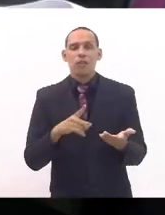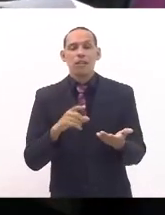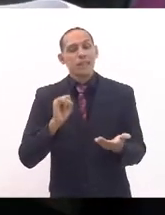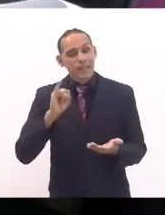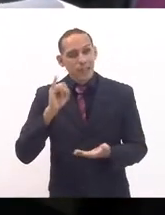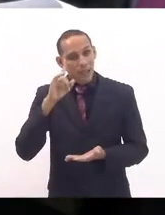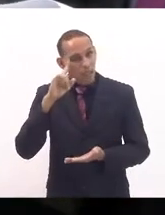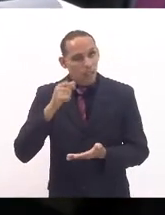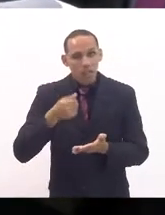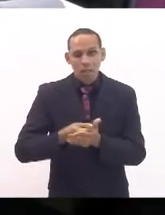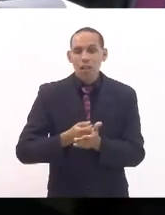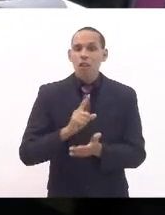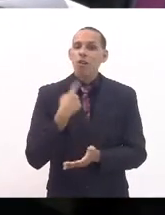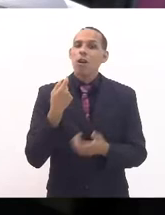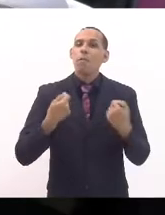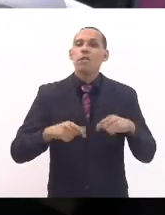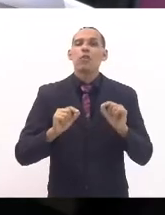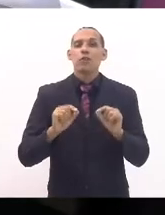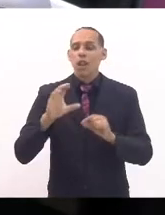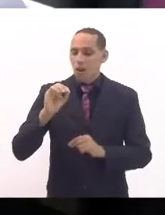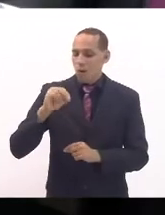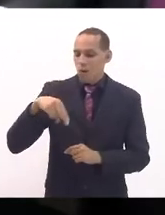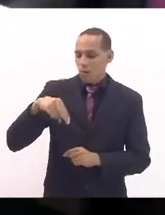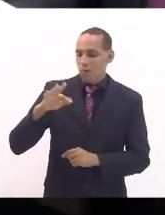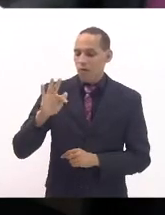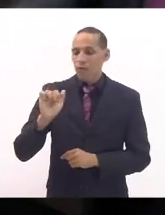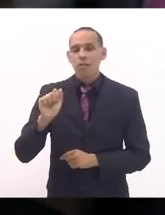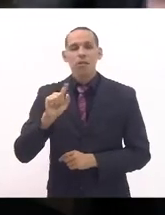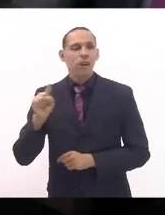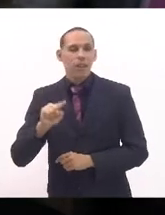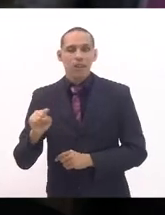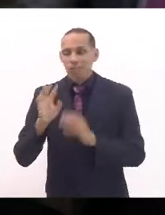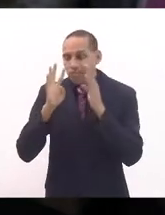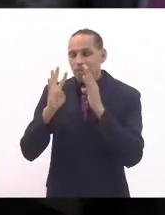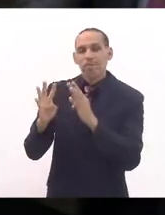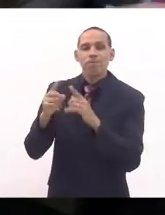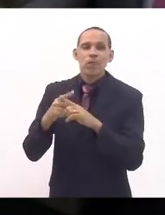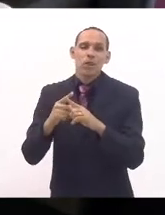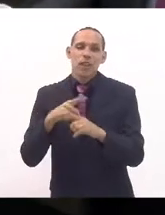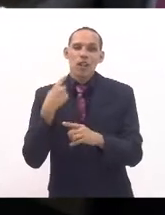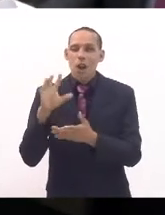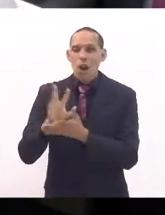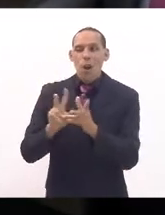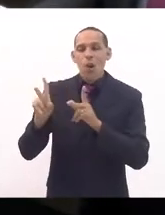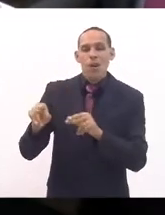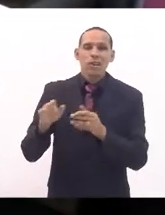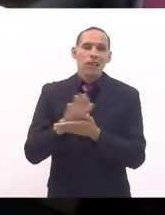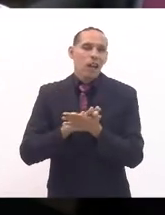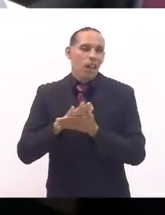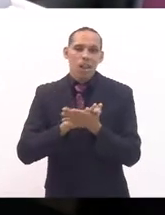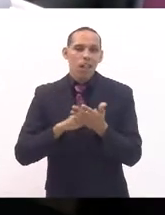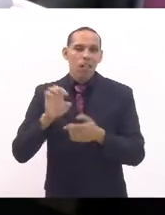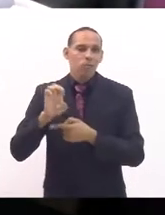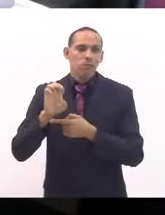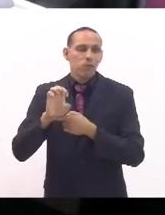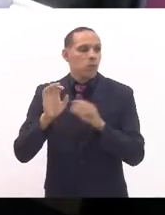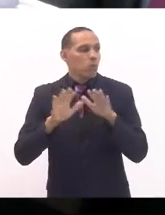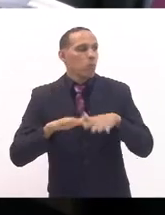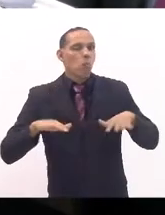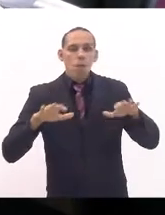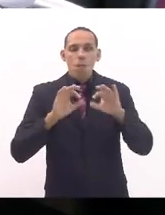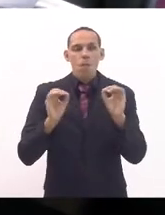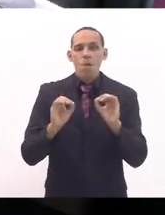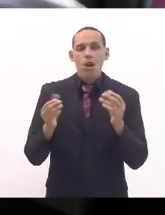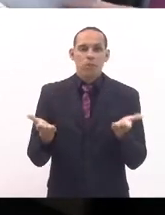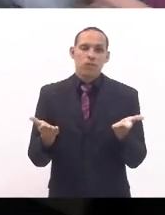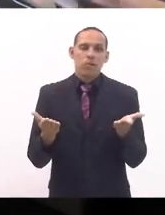determinativo, nós vamos ter que ouvir o como faz. Porque não estamos copiando cola de Estado nenhum, senhor presidente. A gente teria